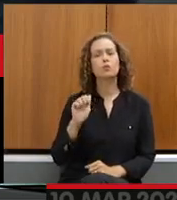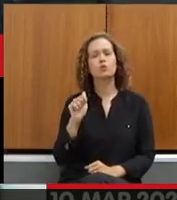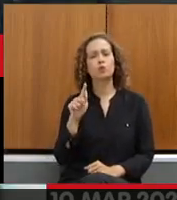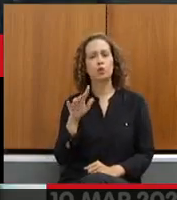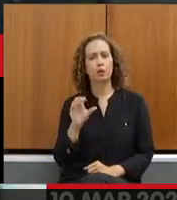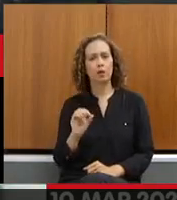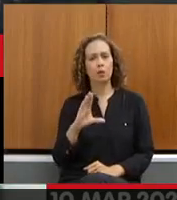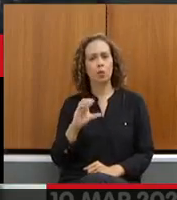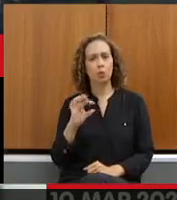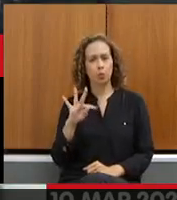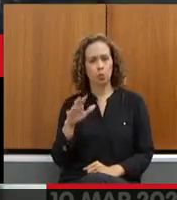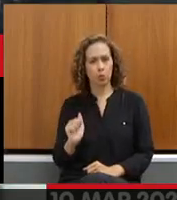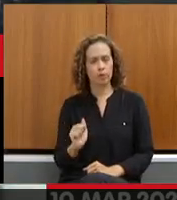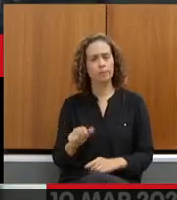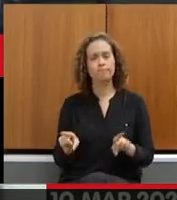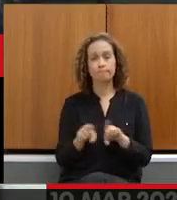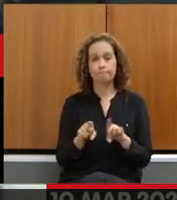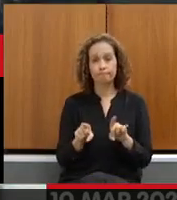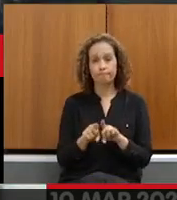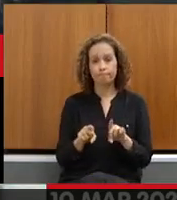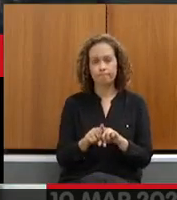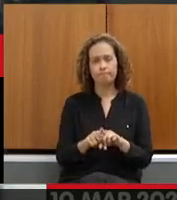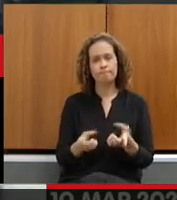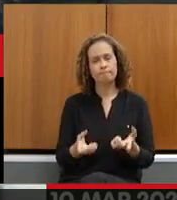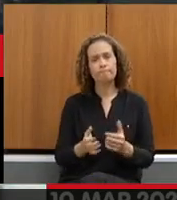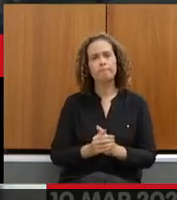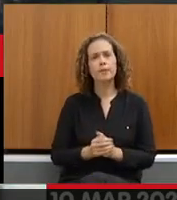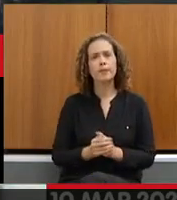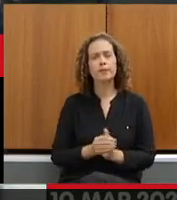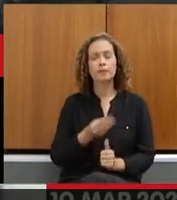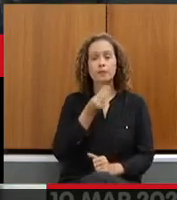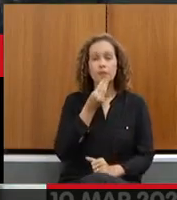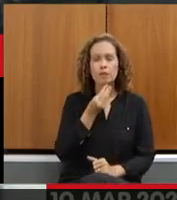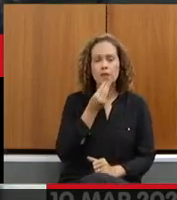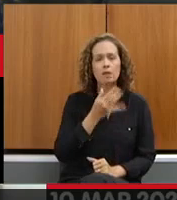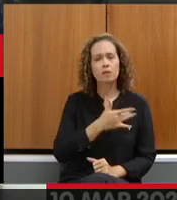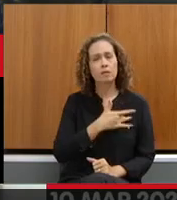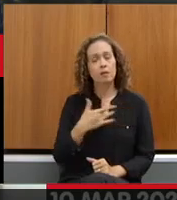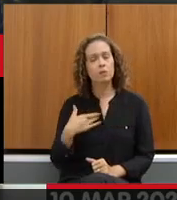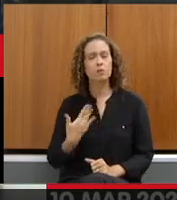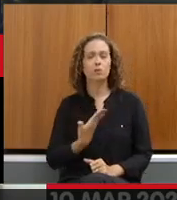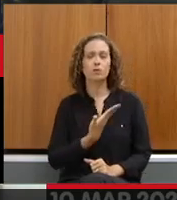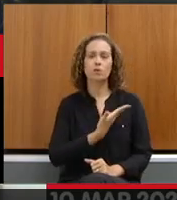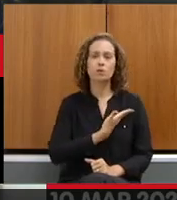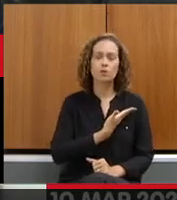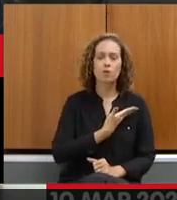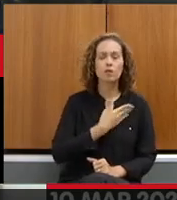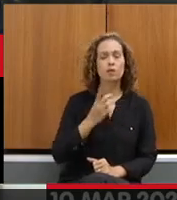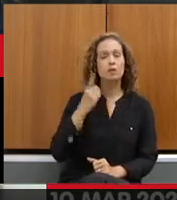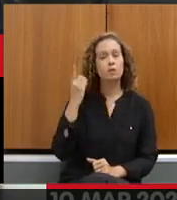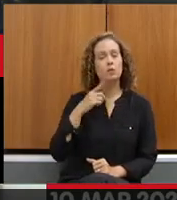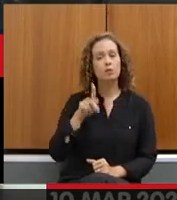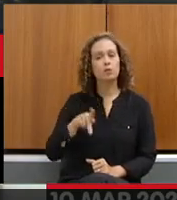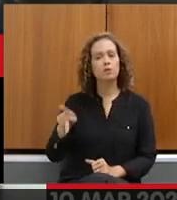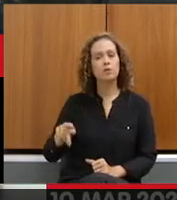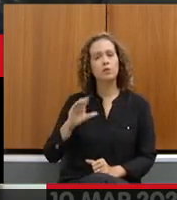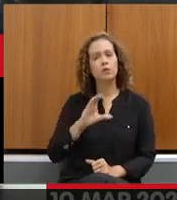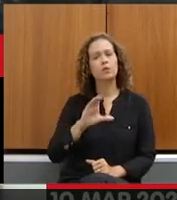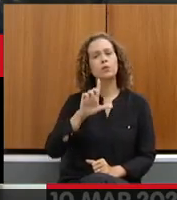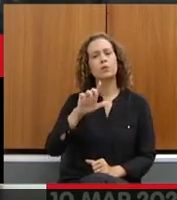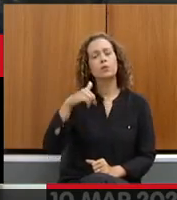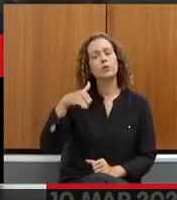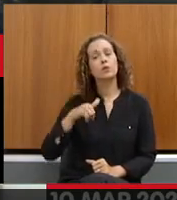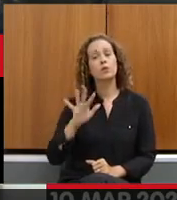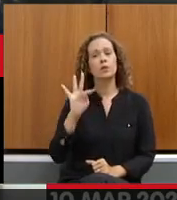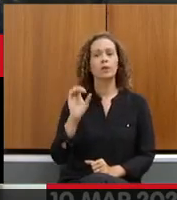e mandando também um desejo que saúde força ao nosso colega Deputado Professor Cleiton que